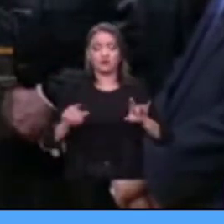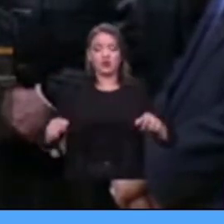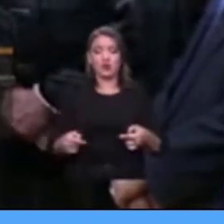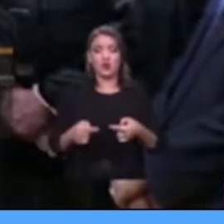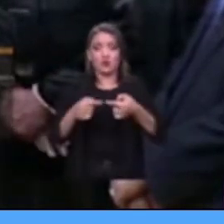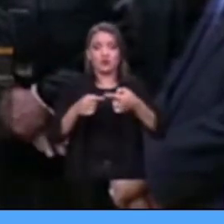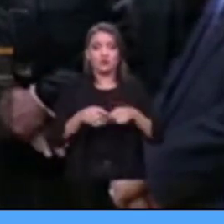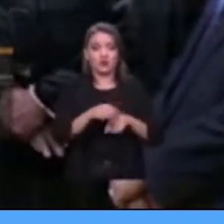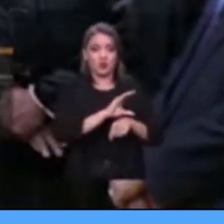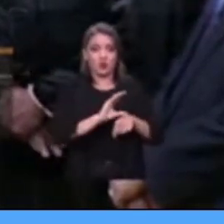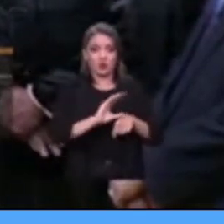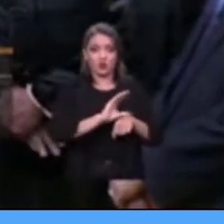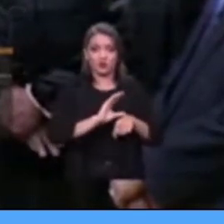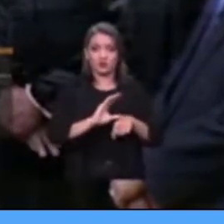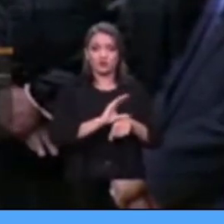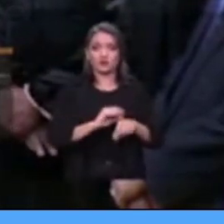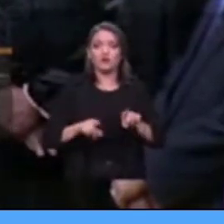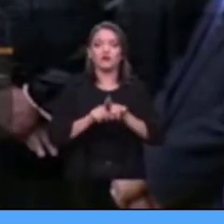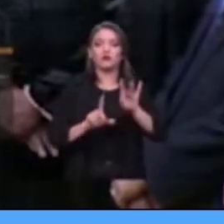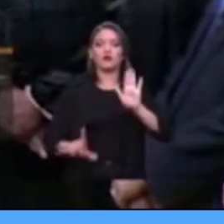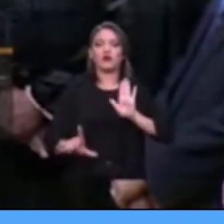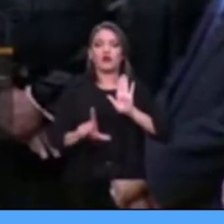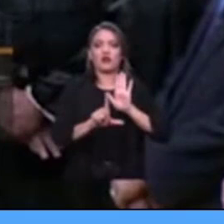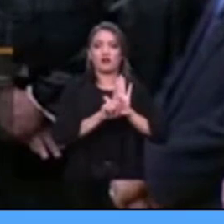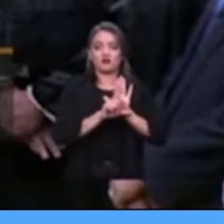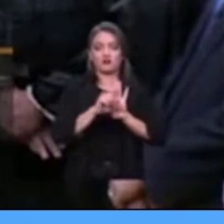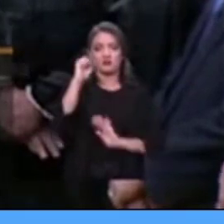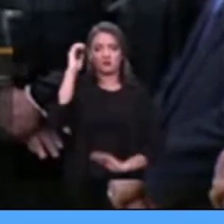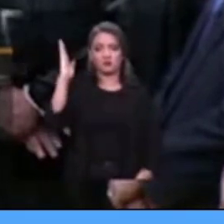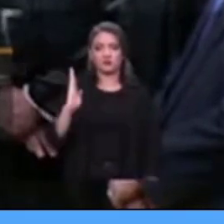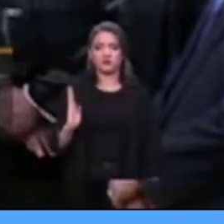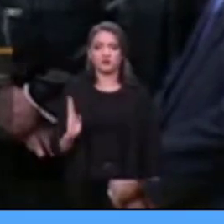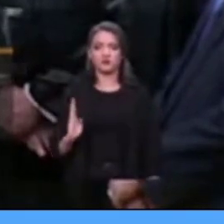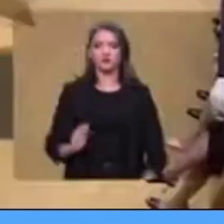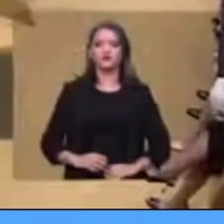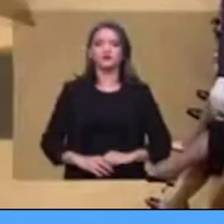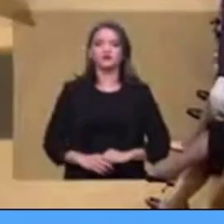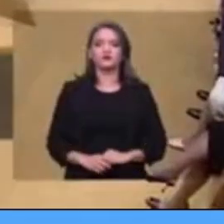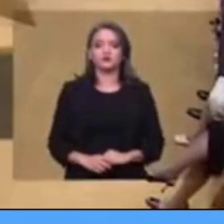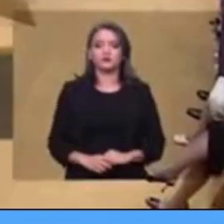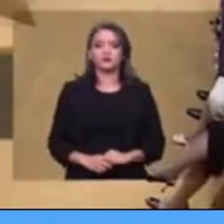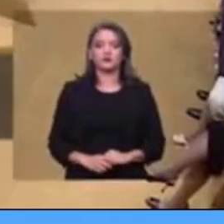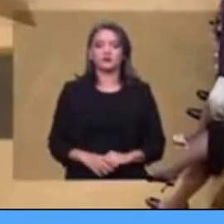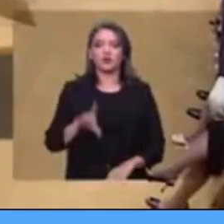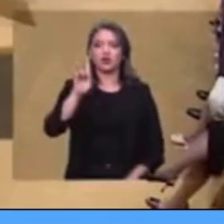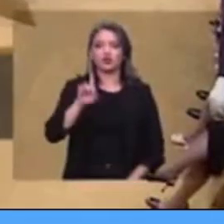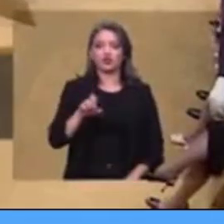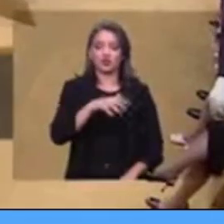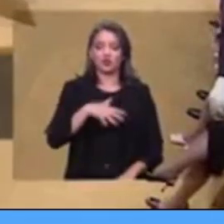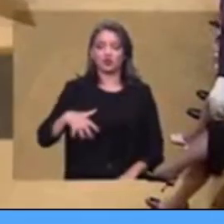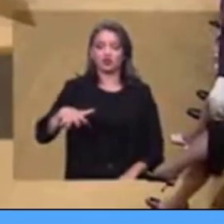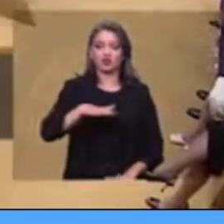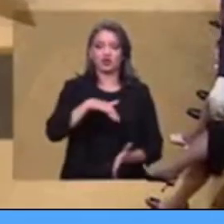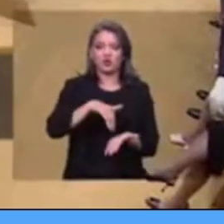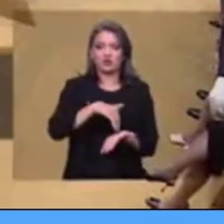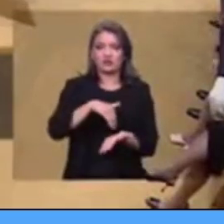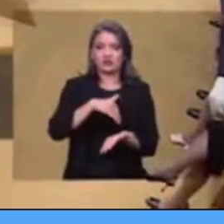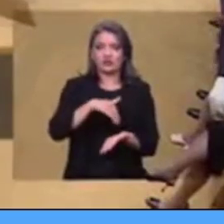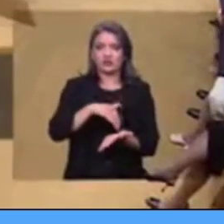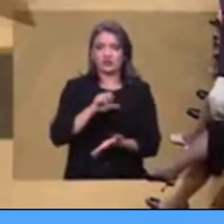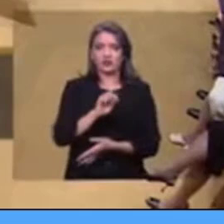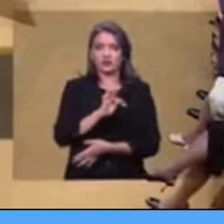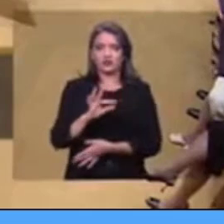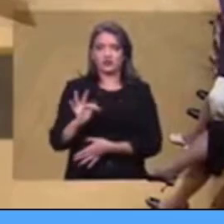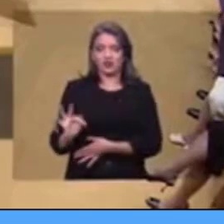conformidade com a Constituição e as leis da República. O senhor diretor-geral da Secretaria do Tribunal fará